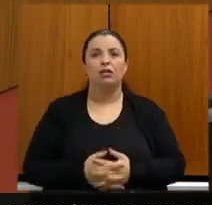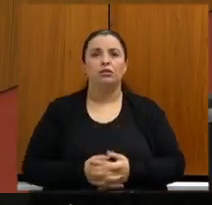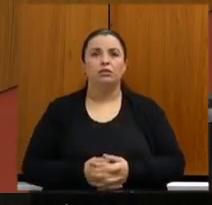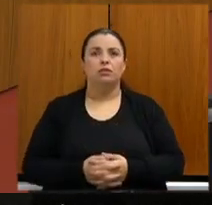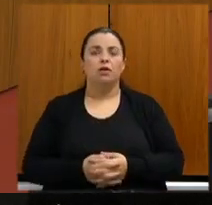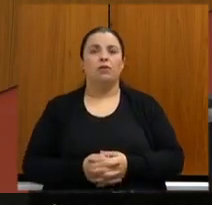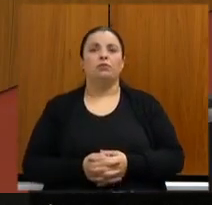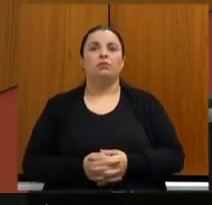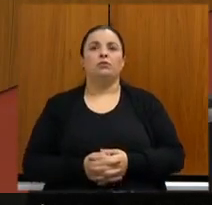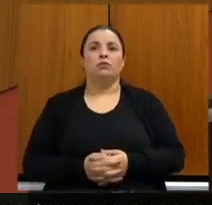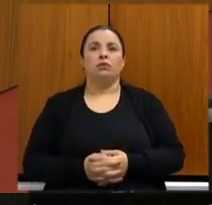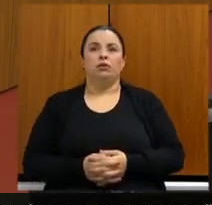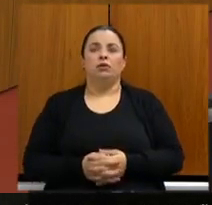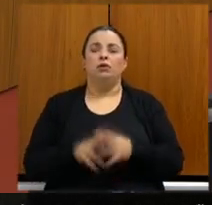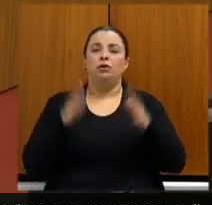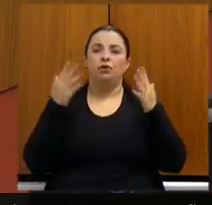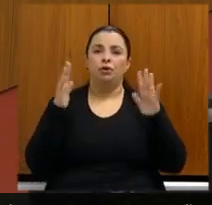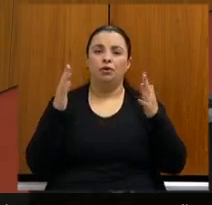bom obrigado